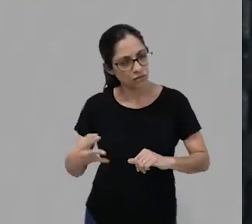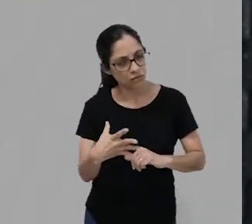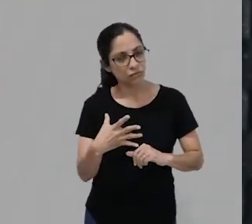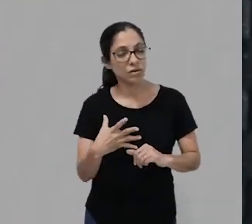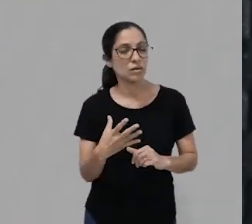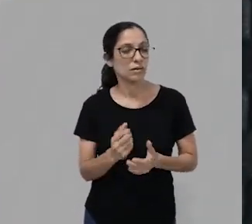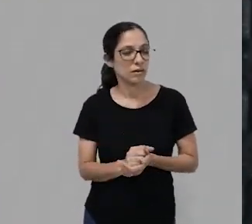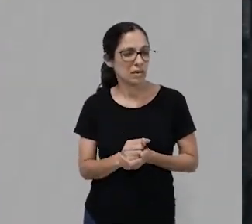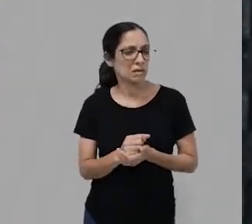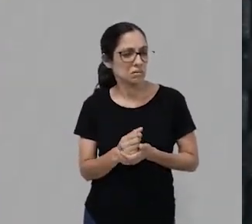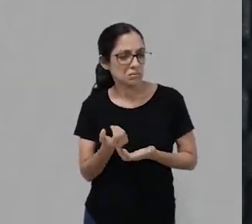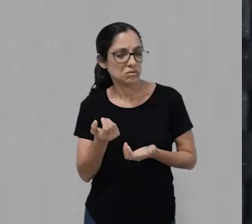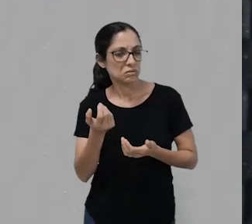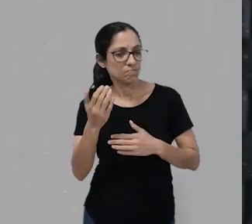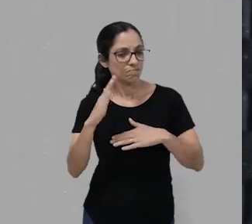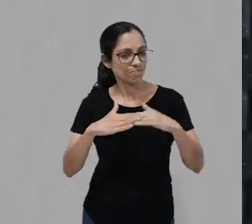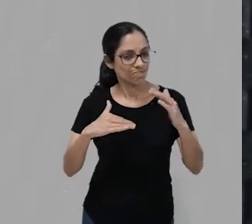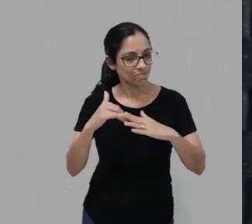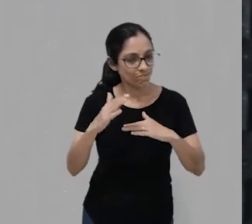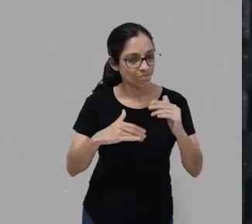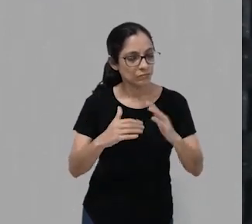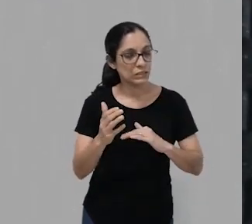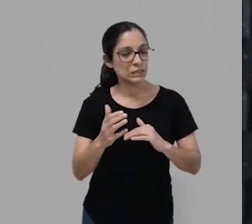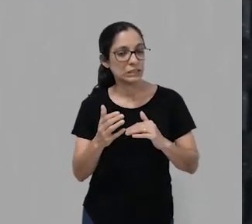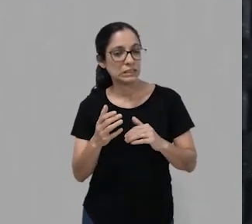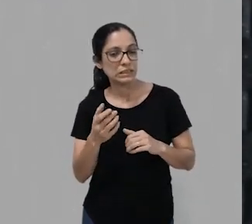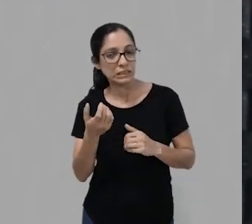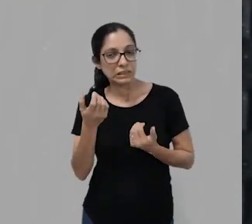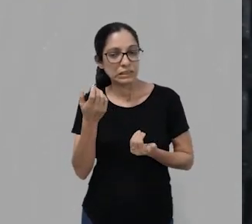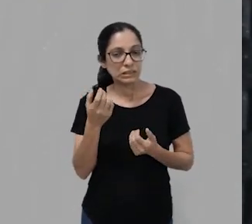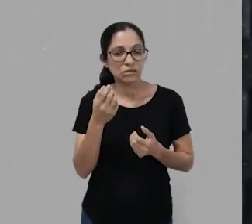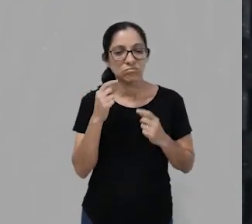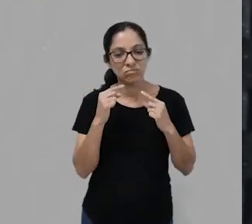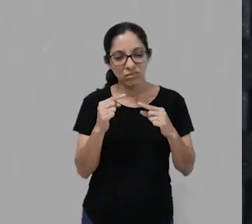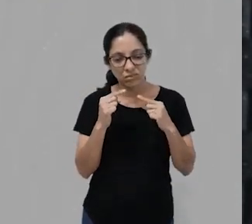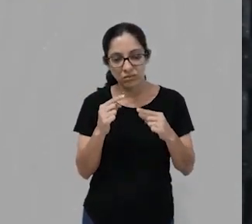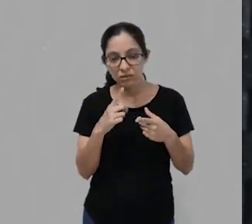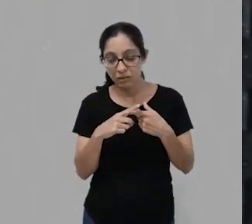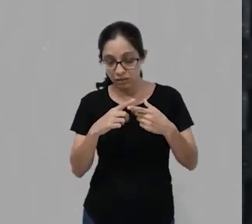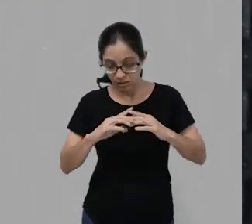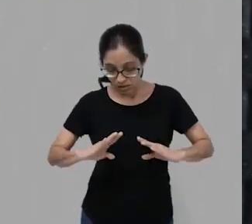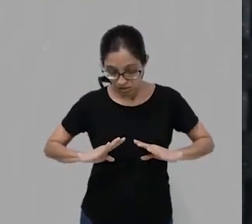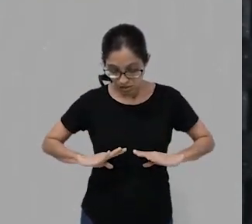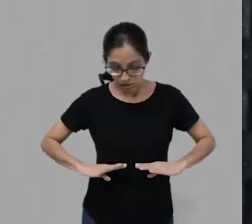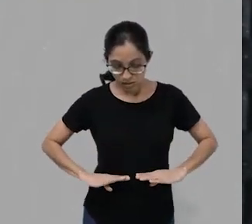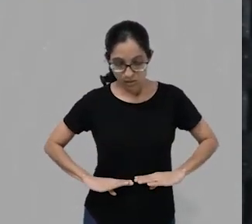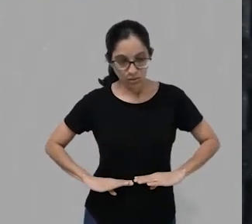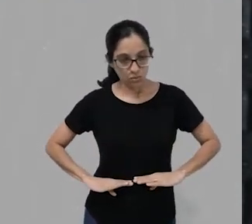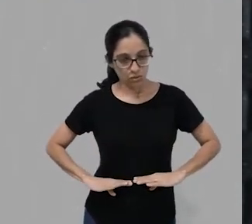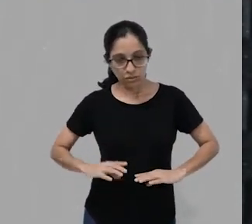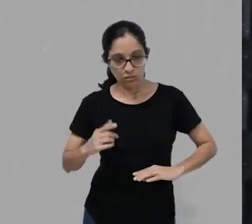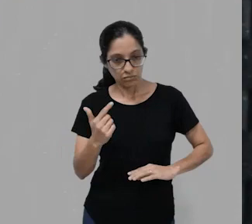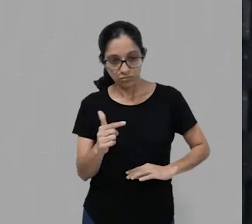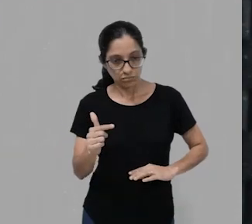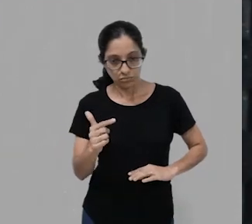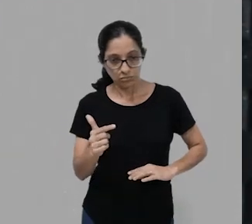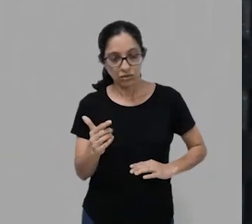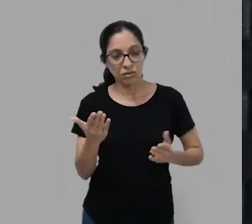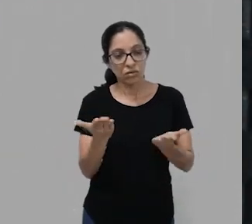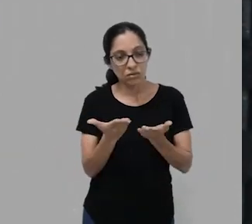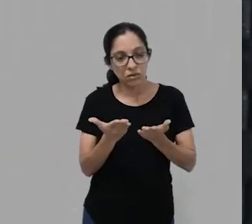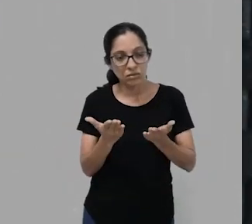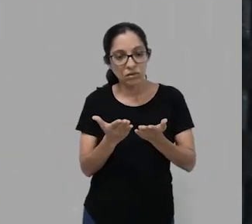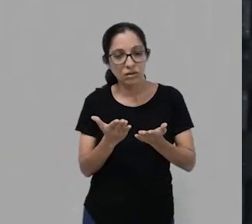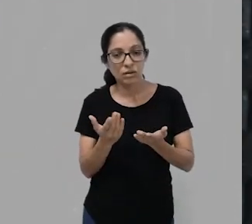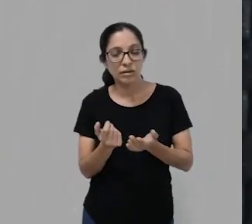estão até reclamando demais, que não é mais colocar abaixo da linha de cintura. Tem uma altura limite de 1,15 m, que acaba que